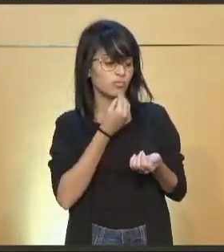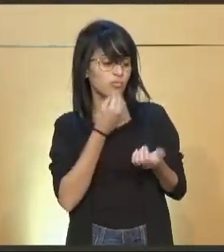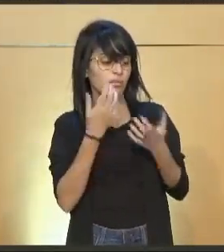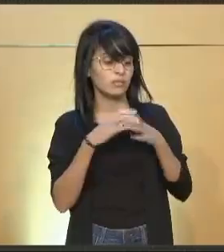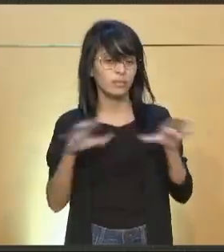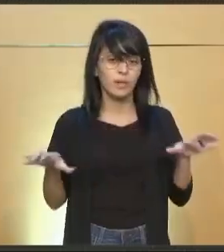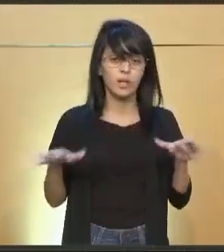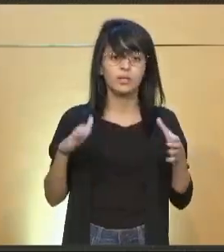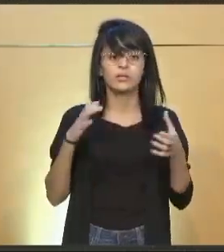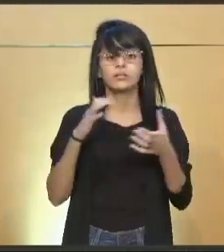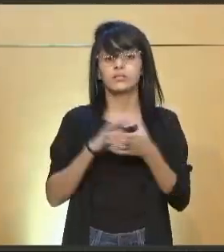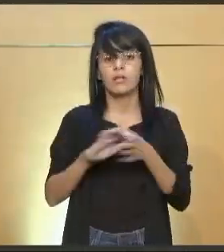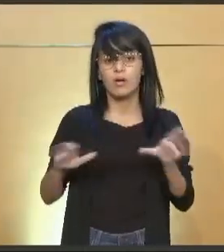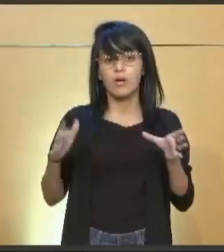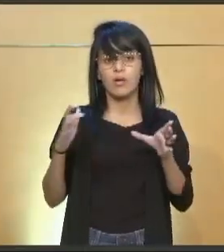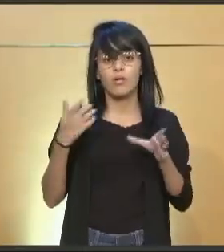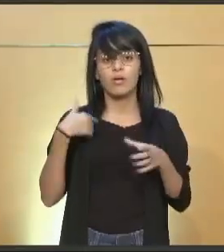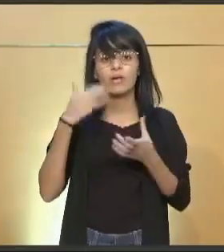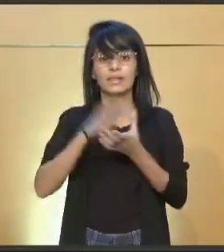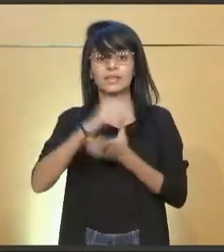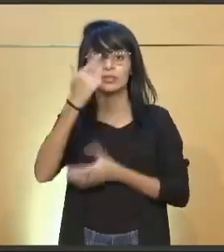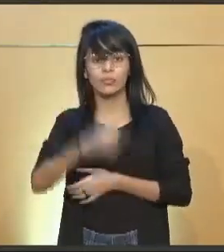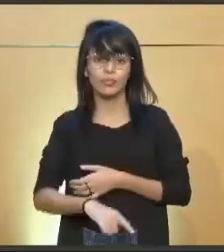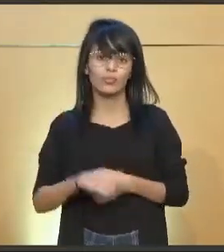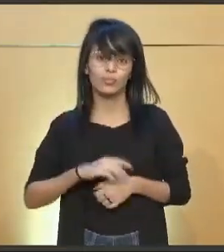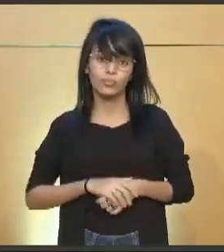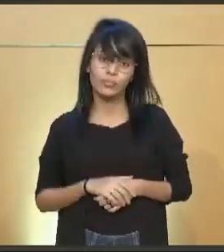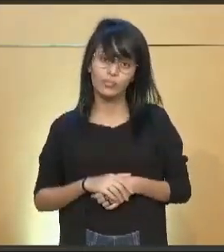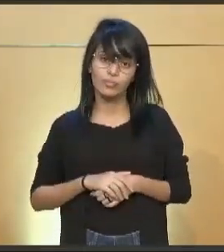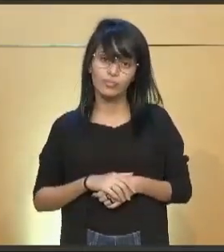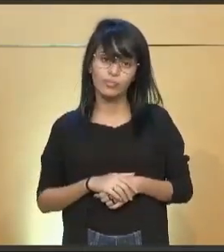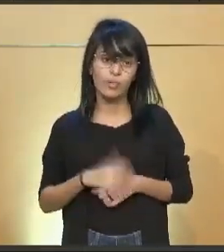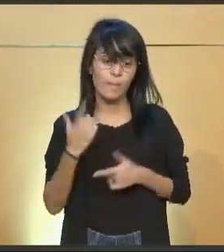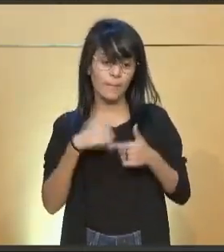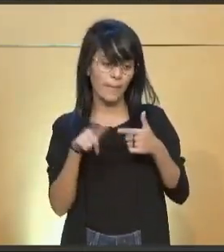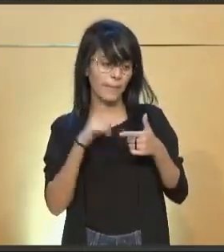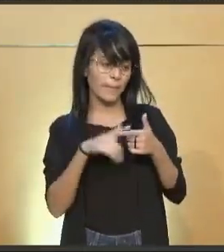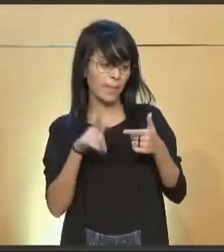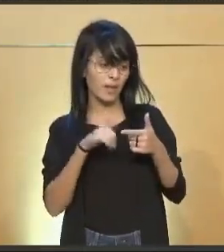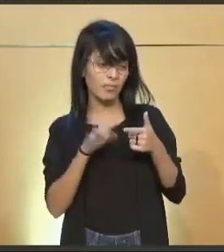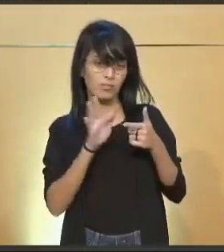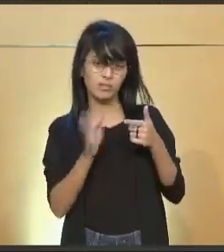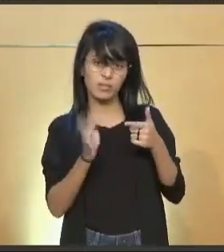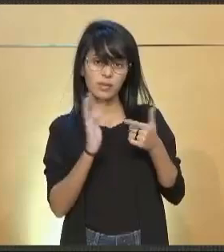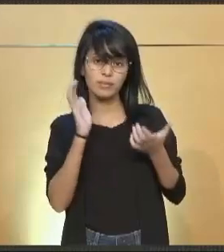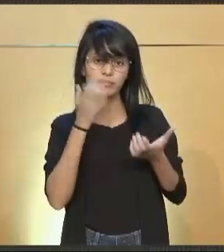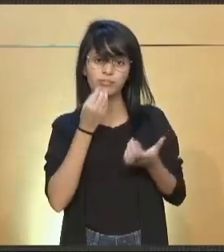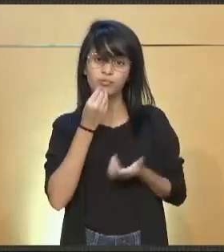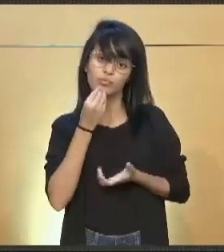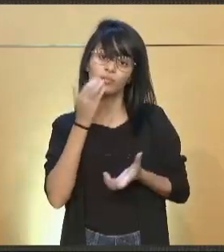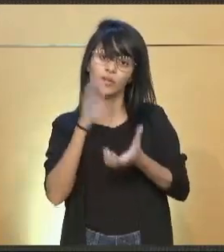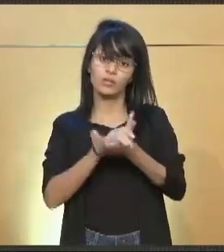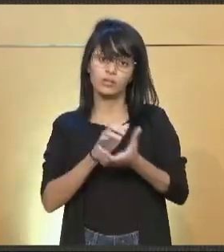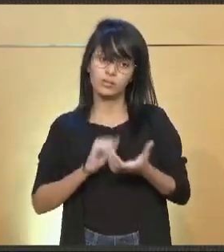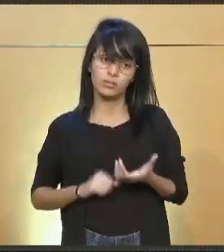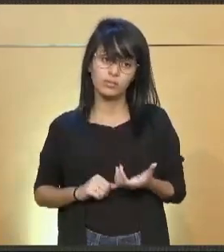separação ou recasamento. Qualquer motivo mais banal que fosse, seria um motivo para casar. Interessante que ele coloca isso